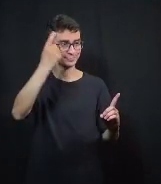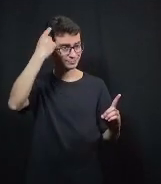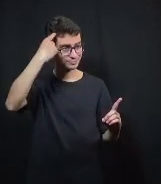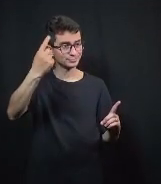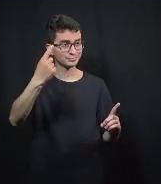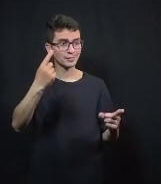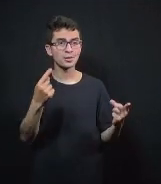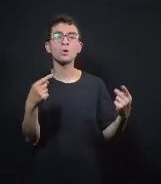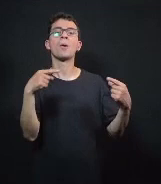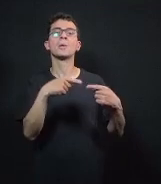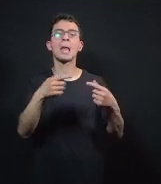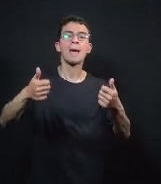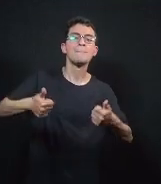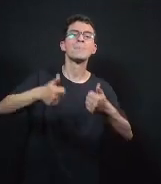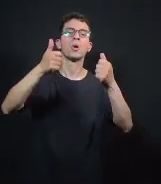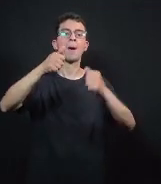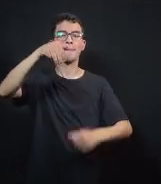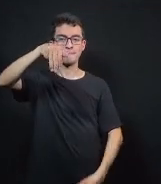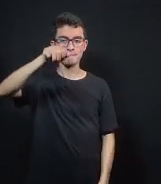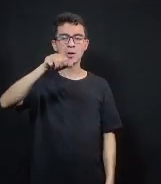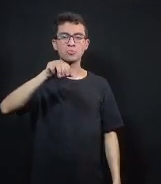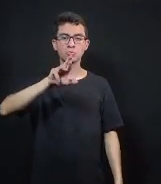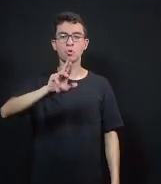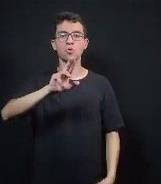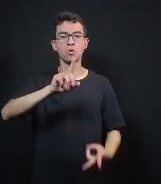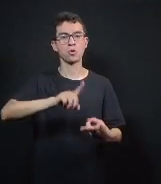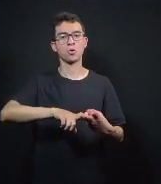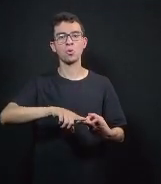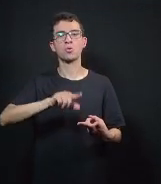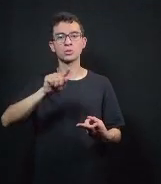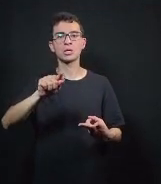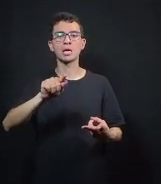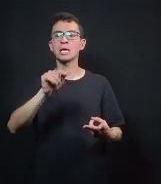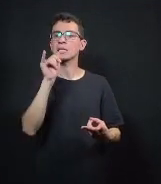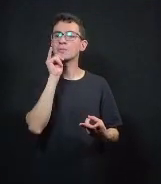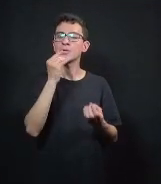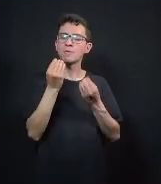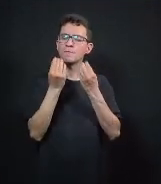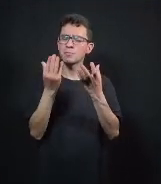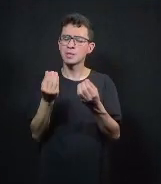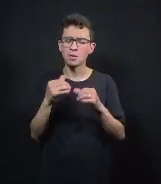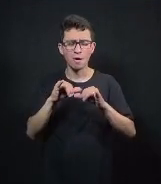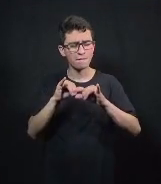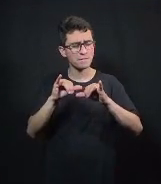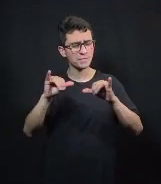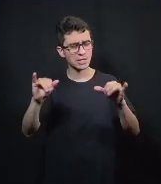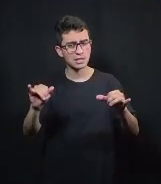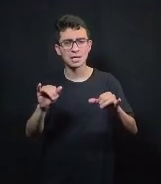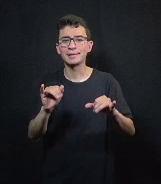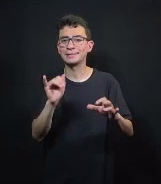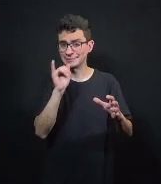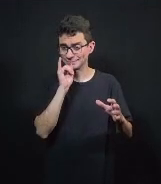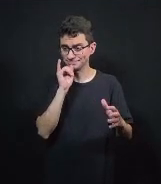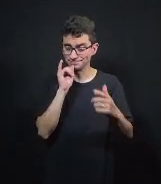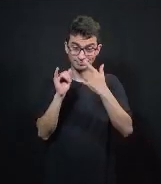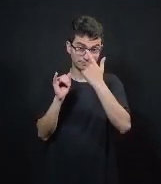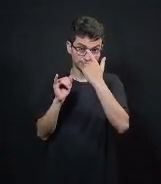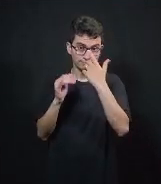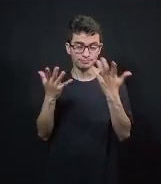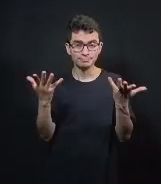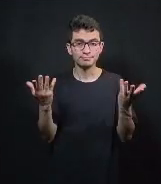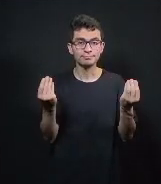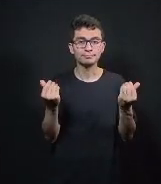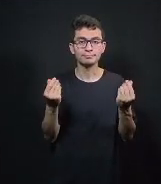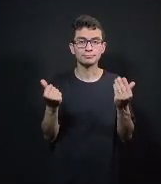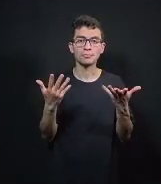se ele está com uma visão de que tem que passar a informação top-down, na verdade, você está criando ali um